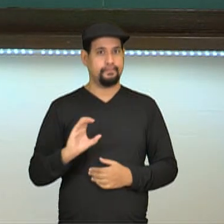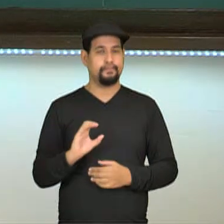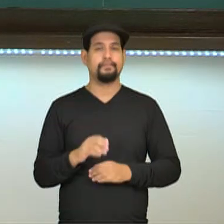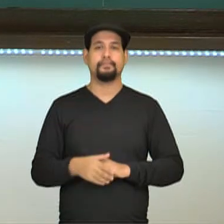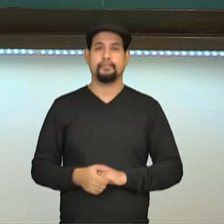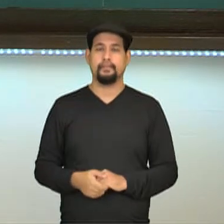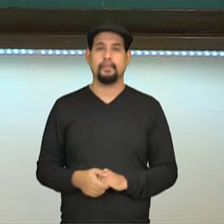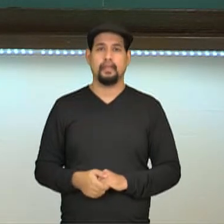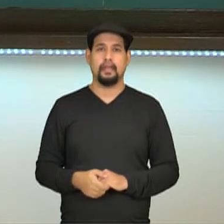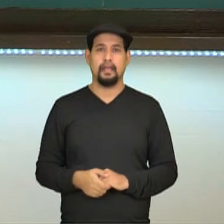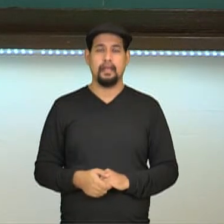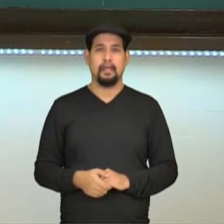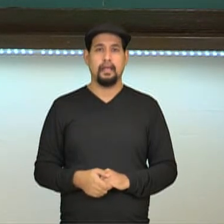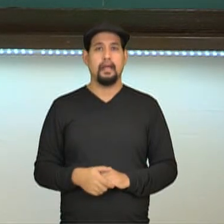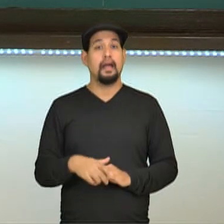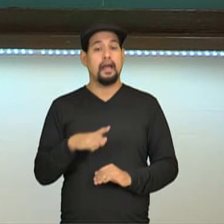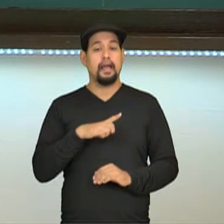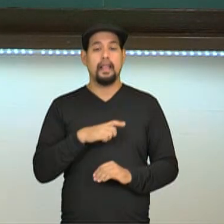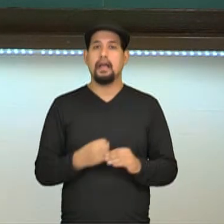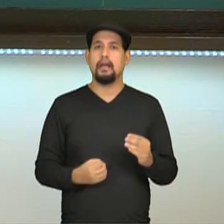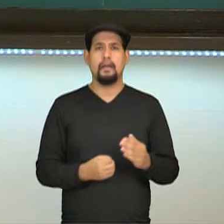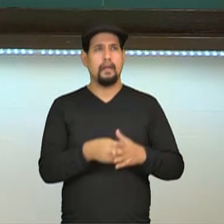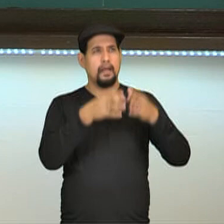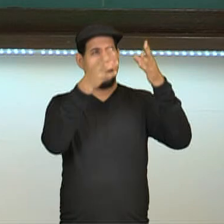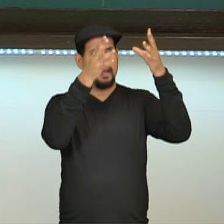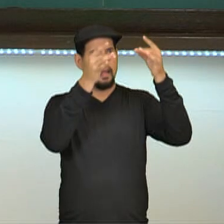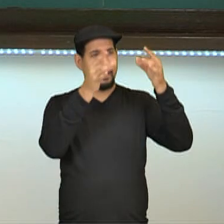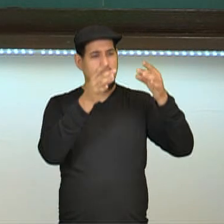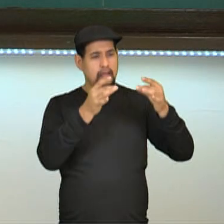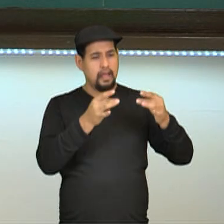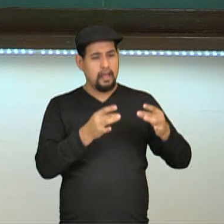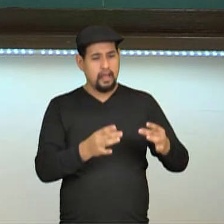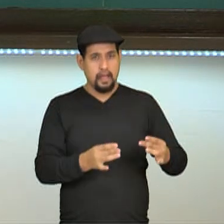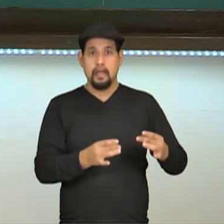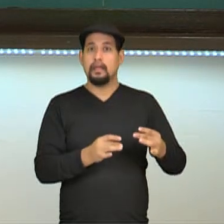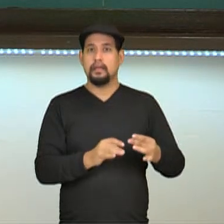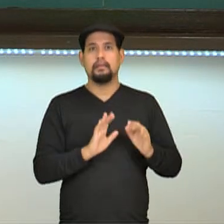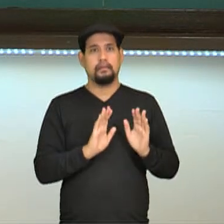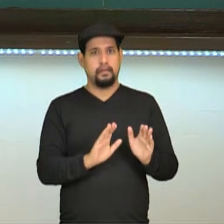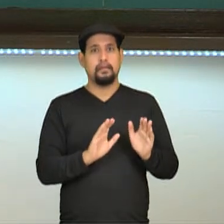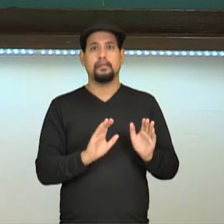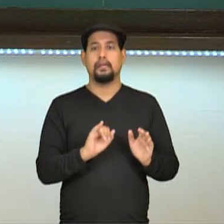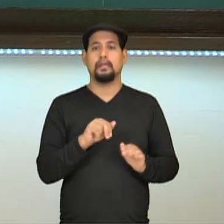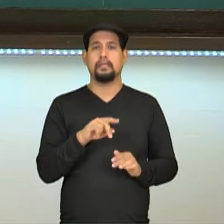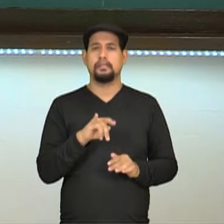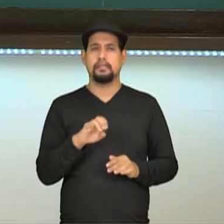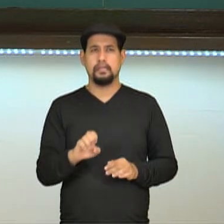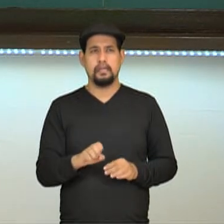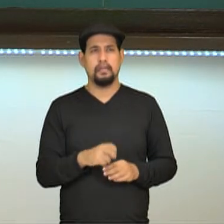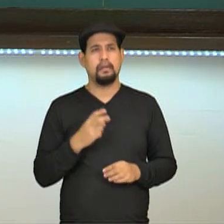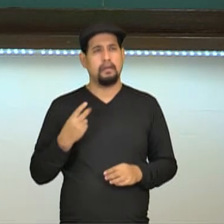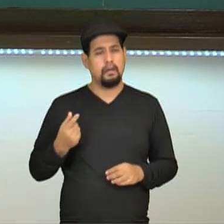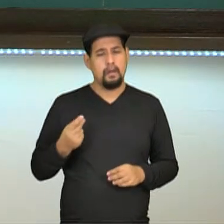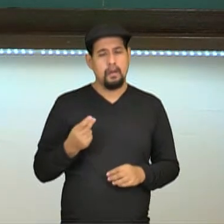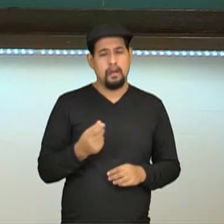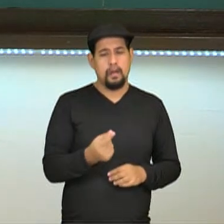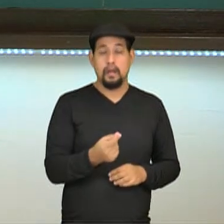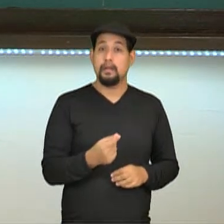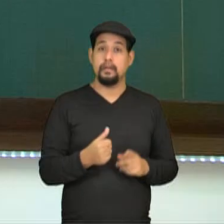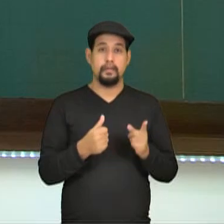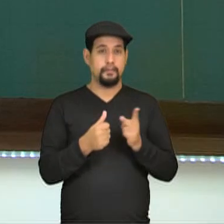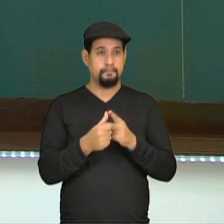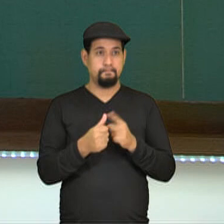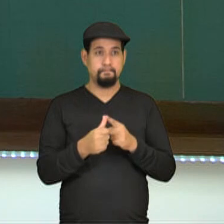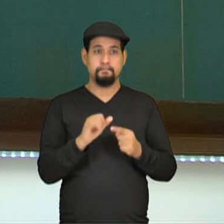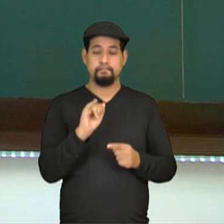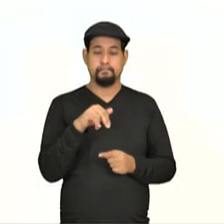E aí ela cria esse índice e percebam que mantém esse índice, né, por bastante tempo. A primeira versão